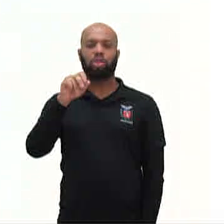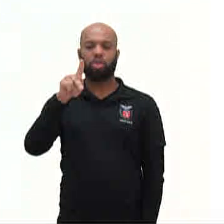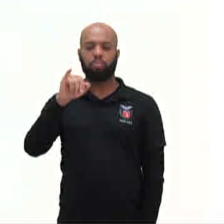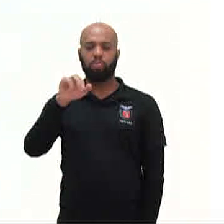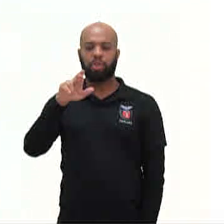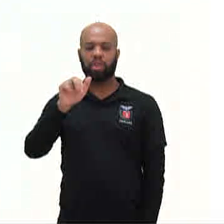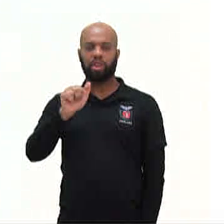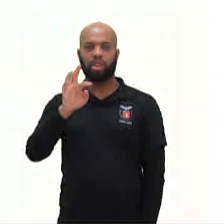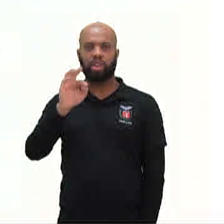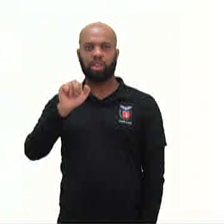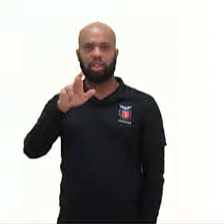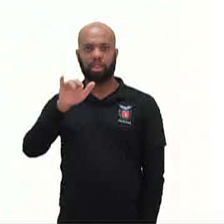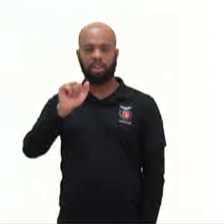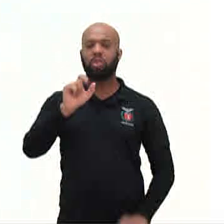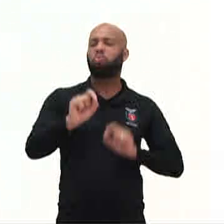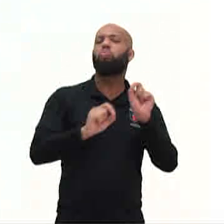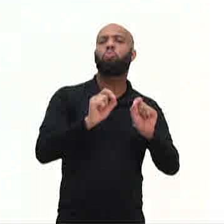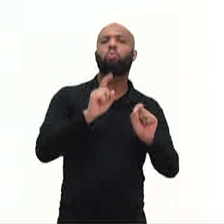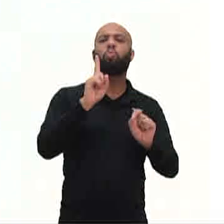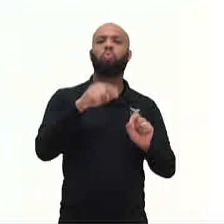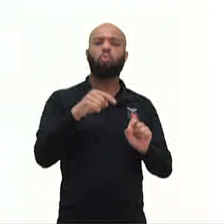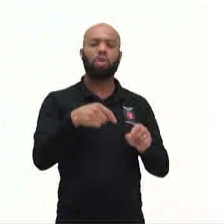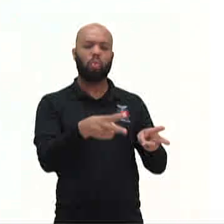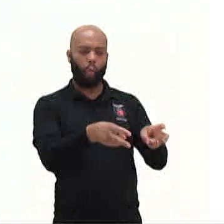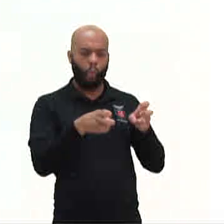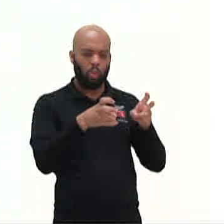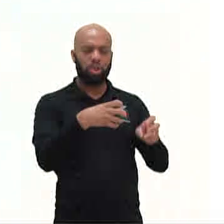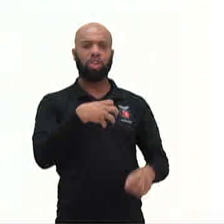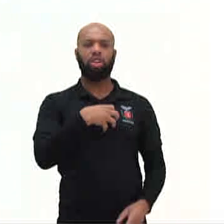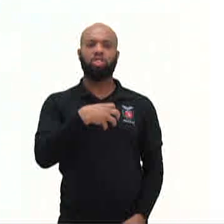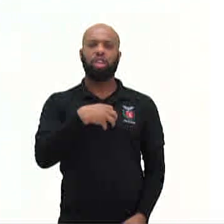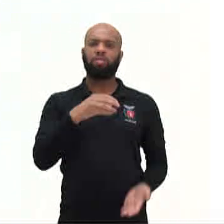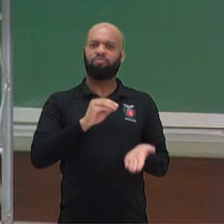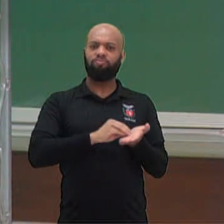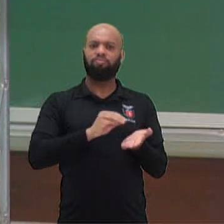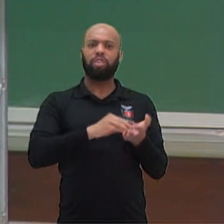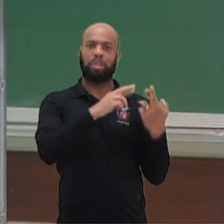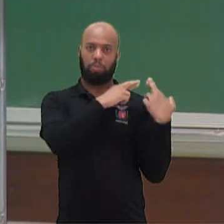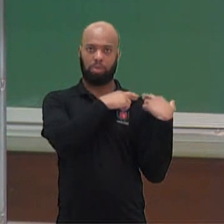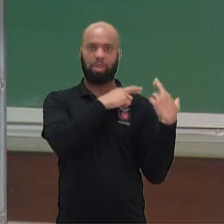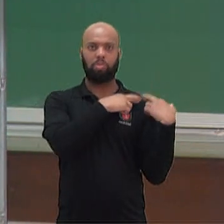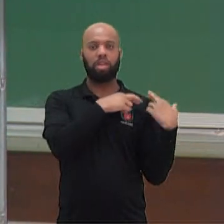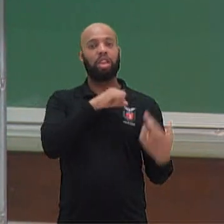forma irresponsável, impactando o ecossistema ali existente, você acertou.